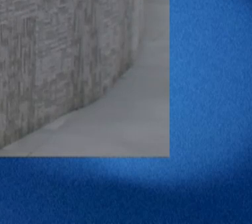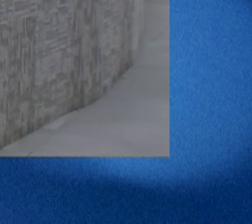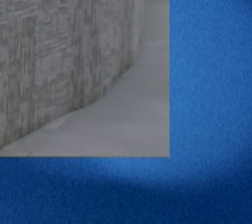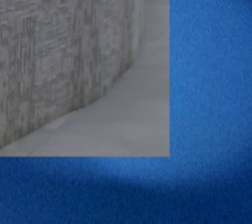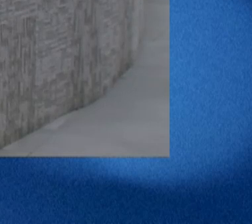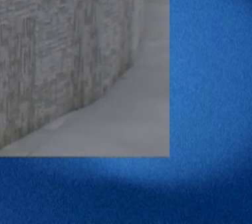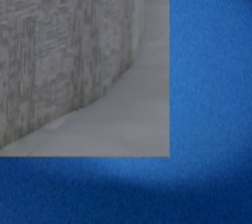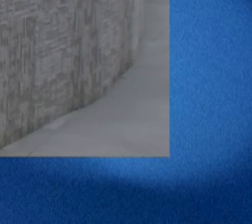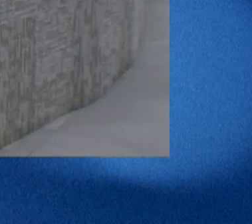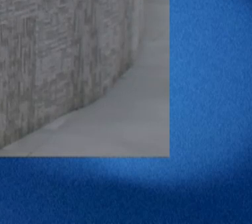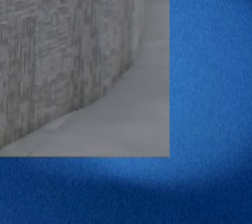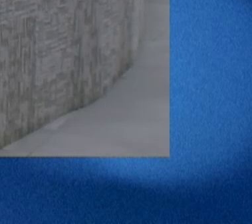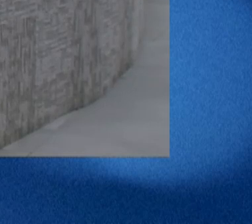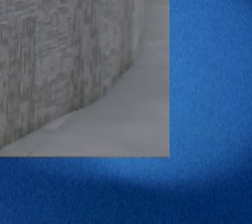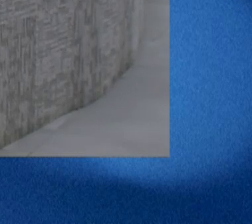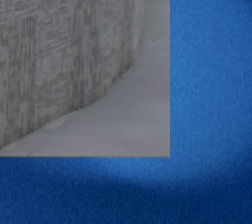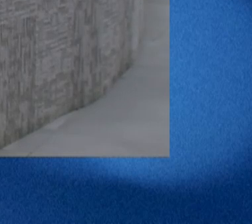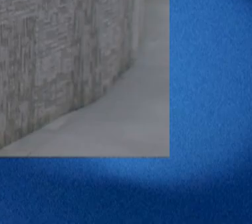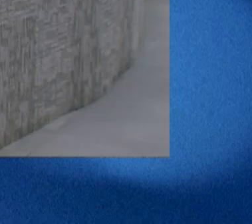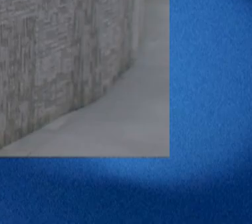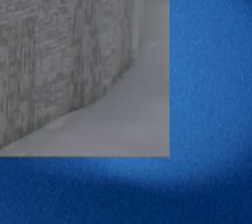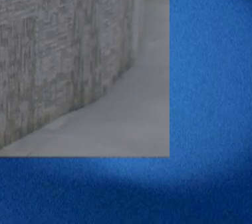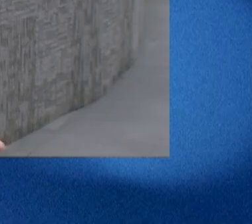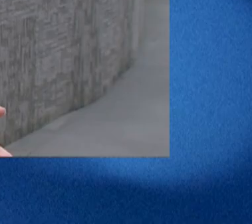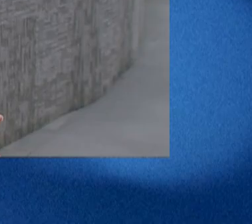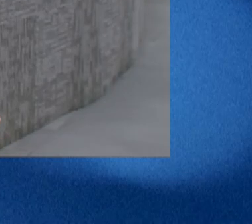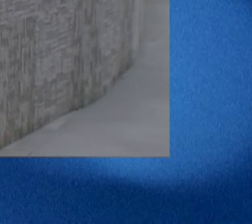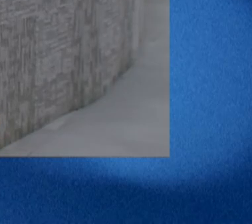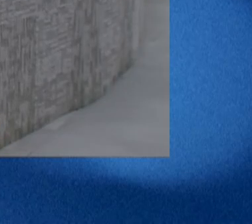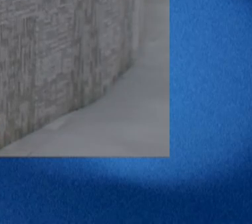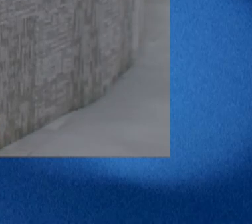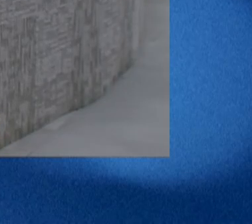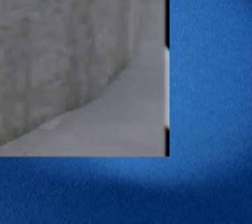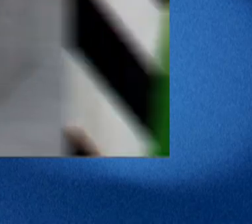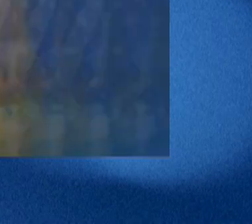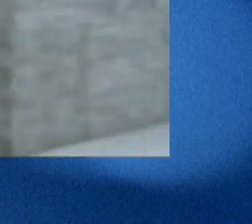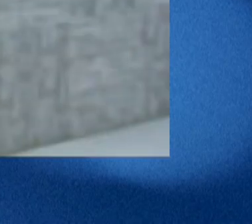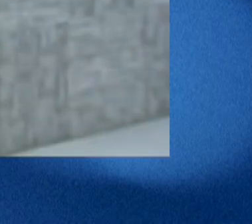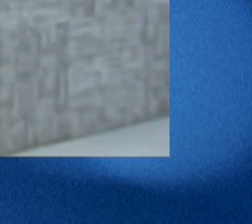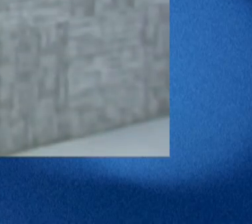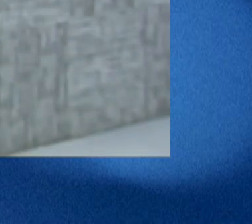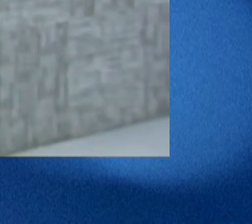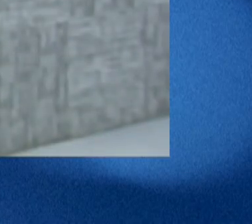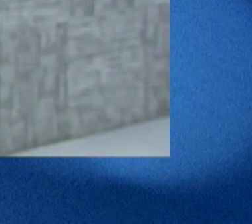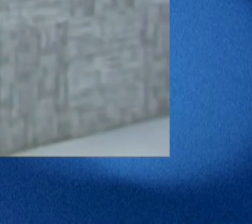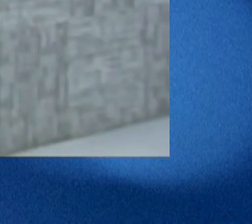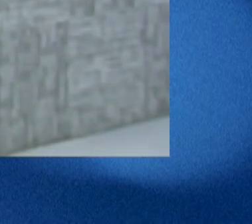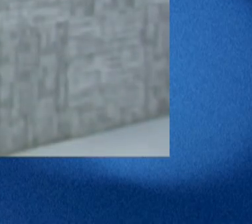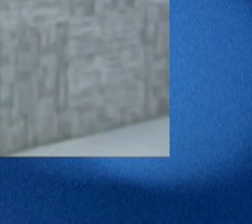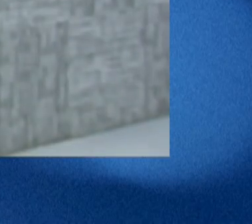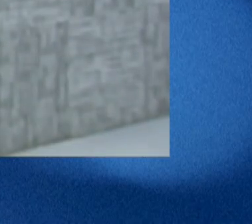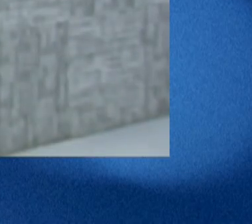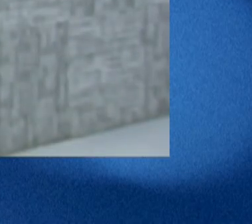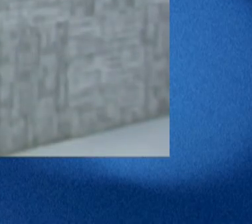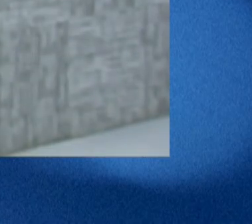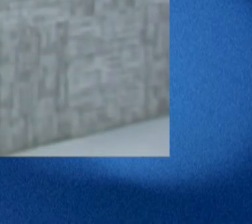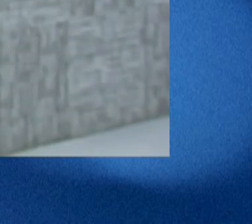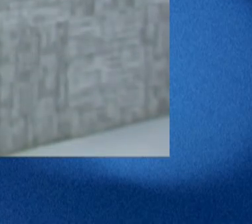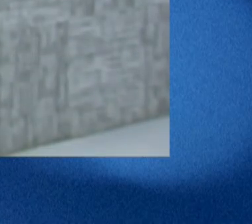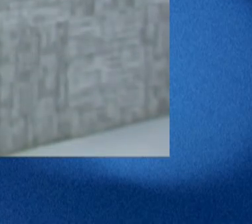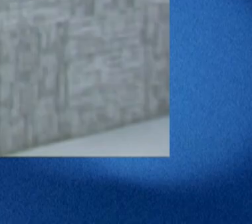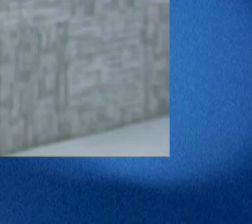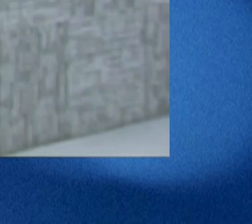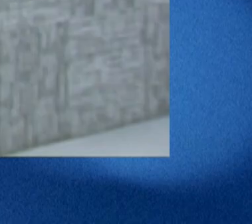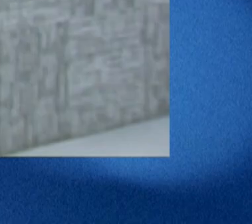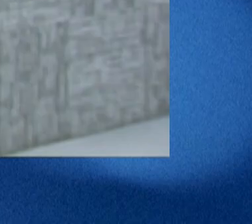a obrigatoriedade de dispositivo de segurança. É a Lei Manuela. Campinas vai priorizar radares